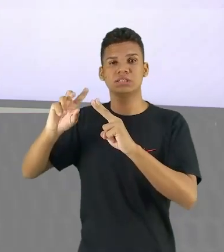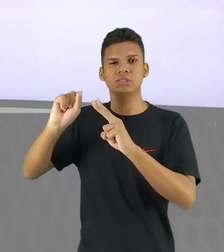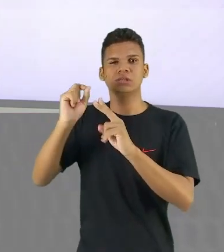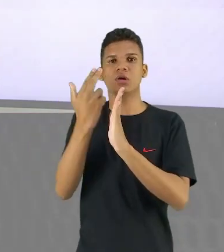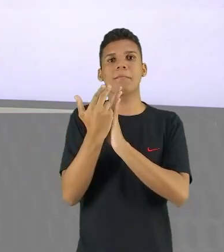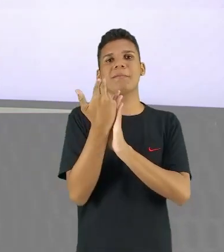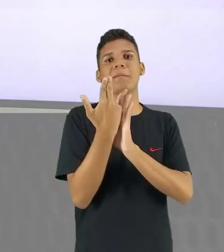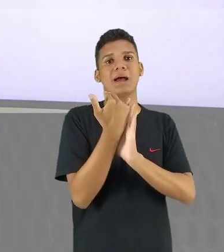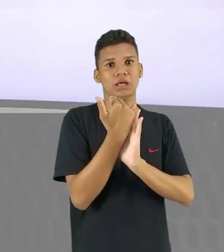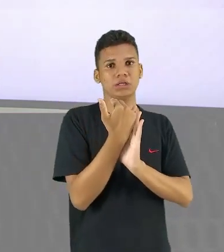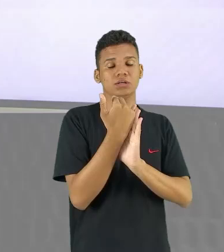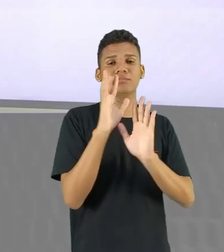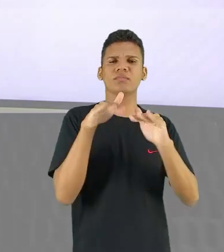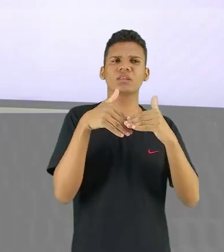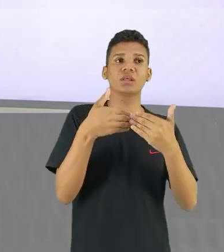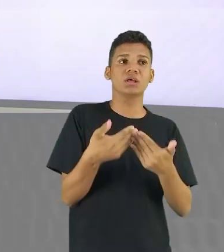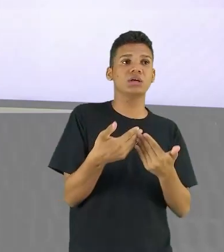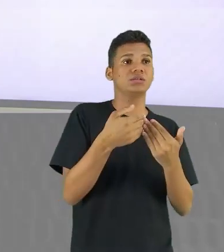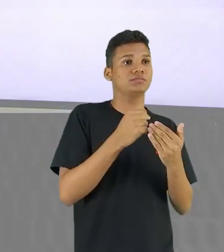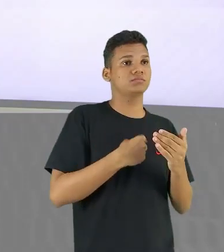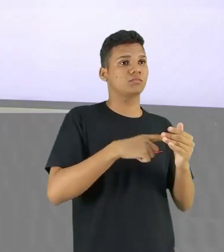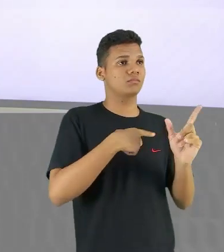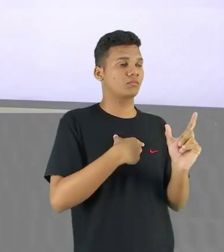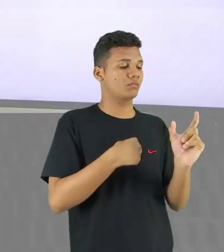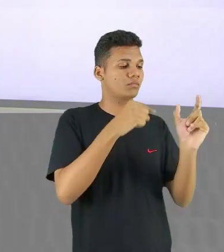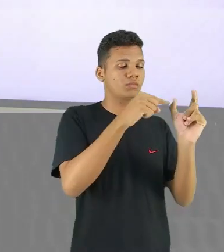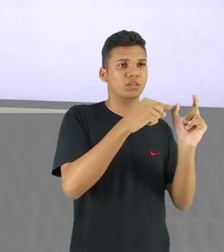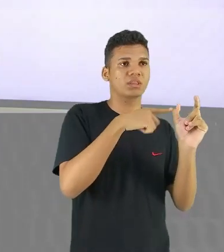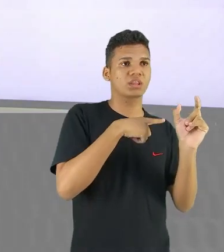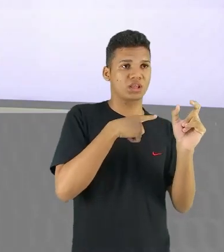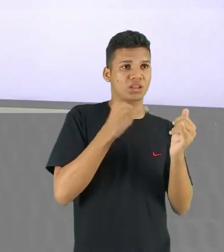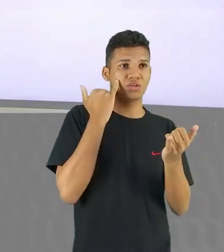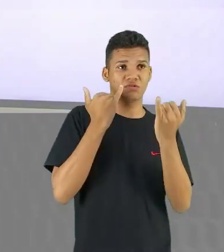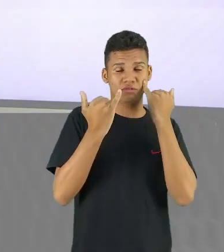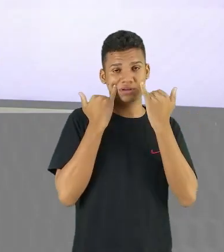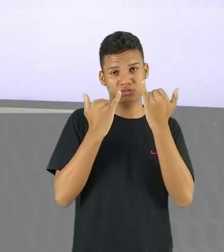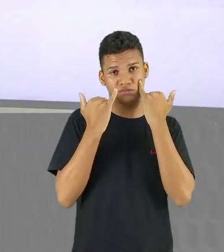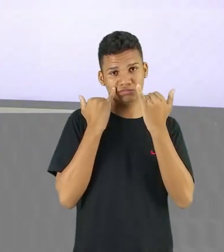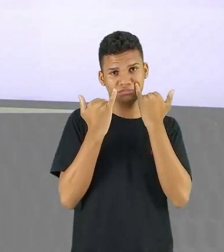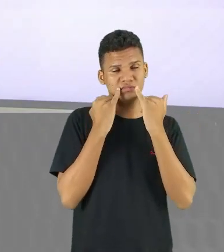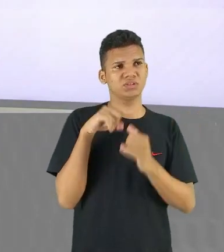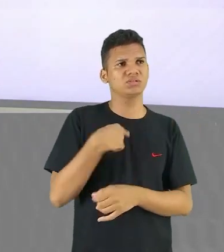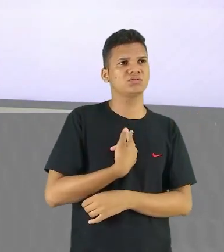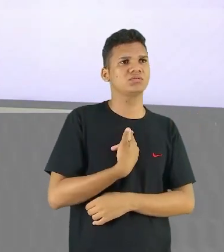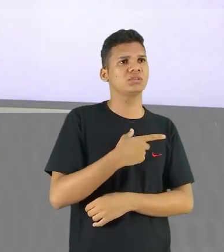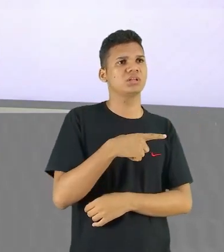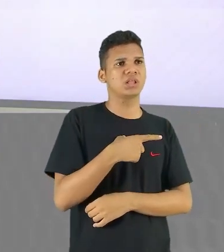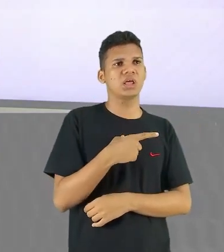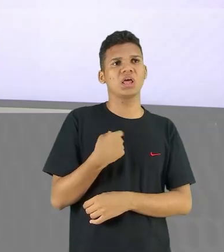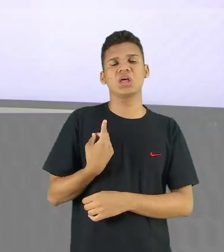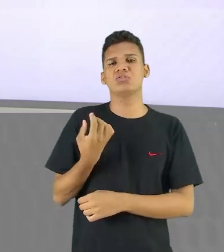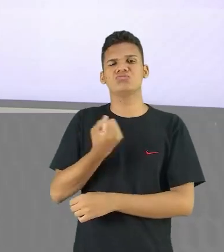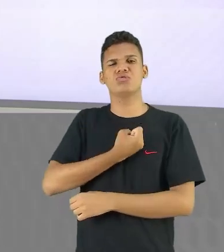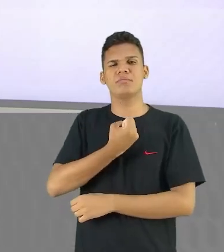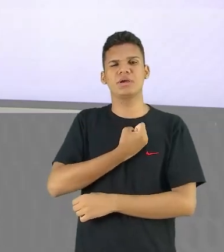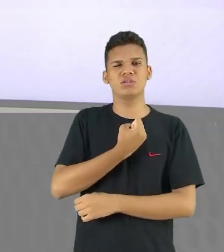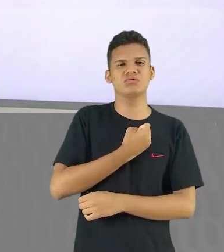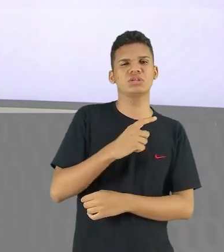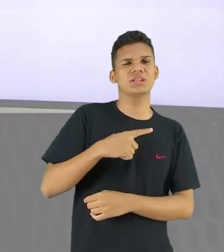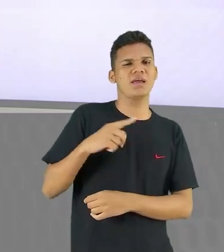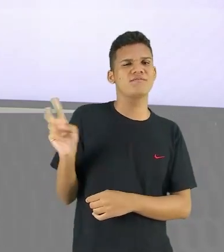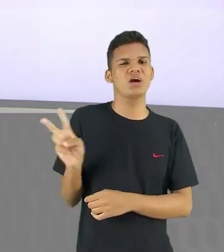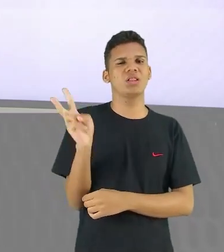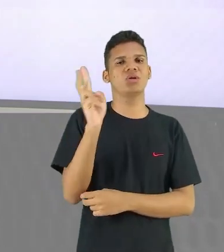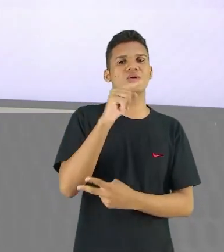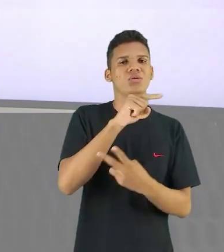símbolos, e esses símbolos são acompanhados de dados estatísticos. A gente tem números, tem valores,